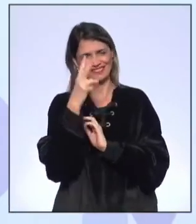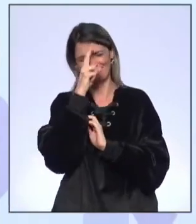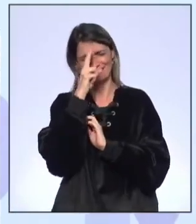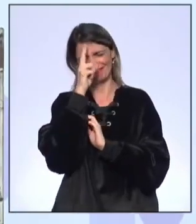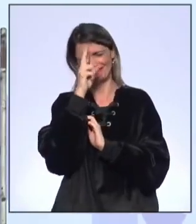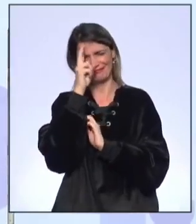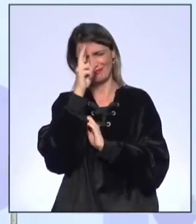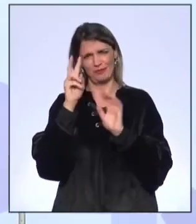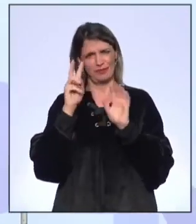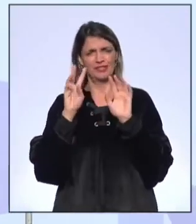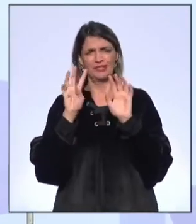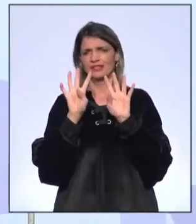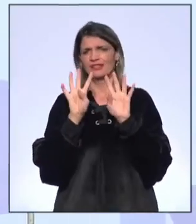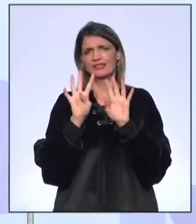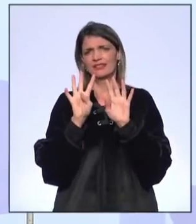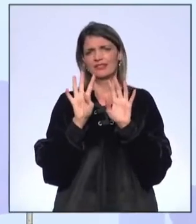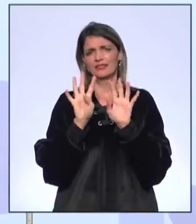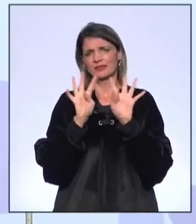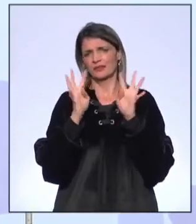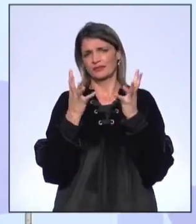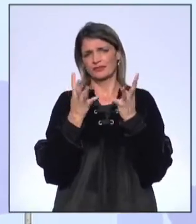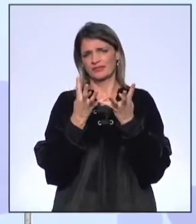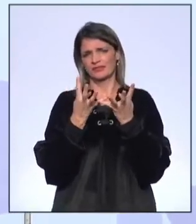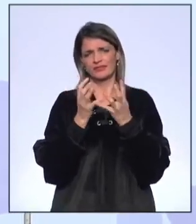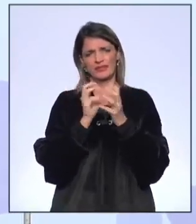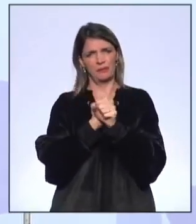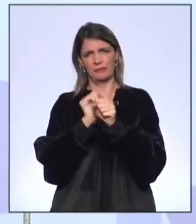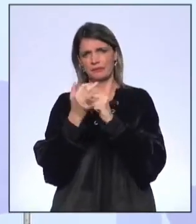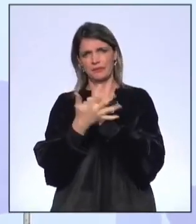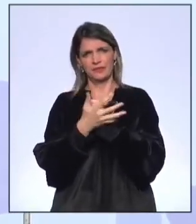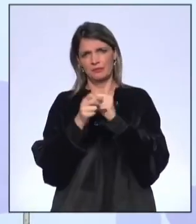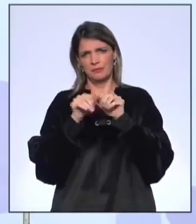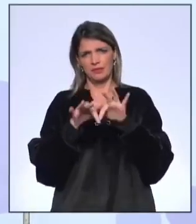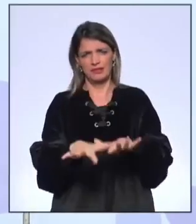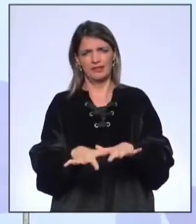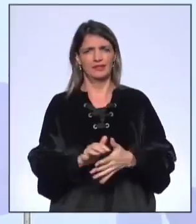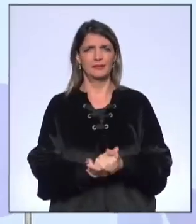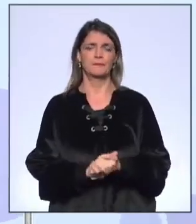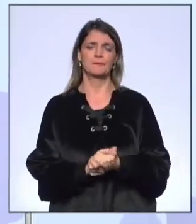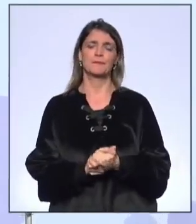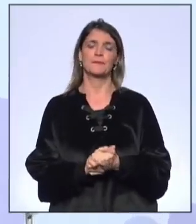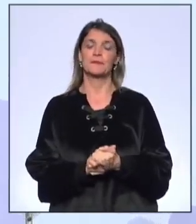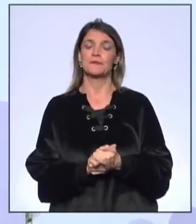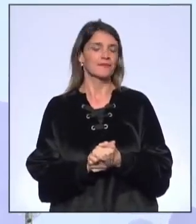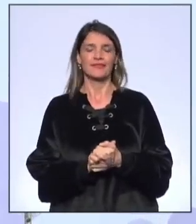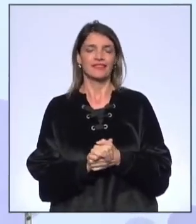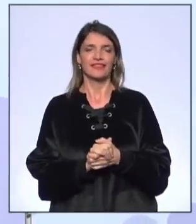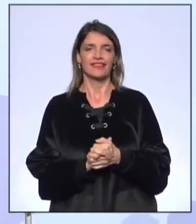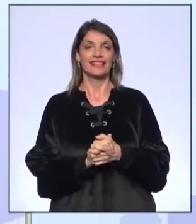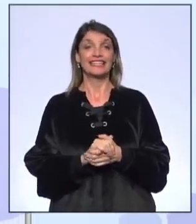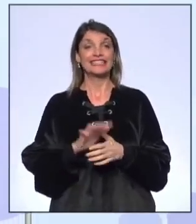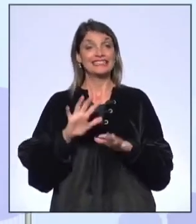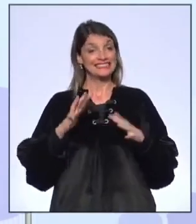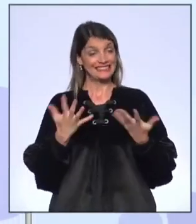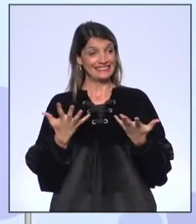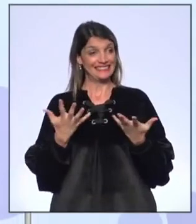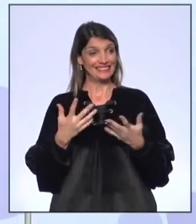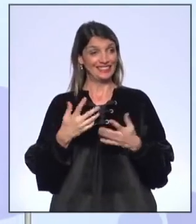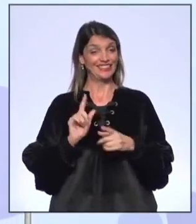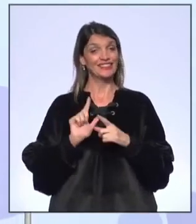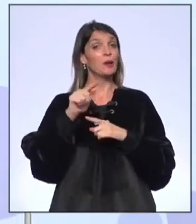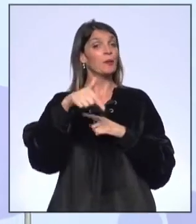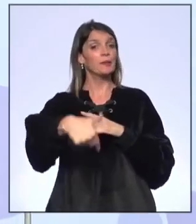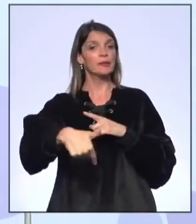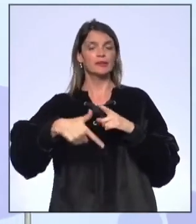se tinha pandemia ou não. Eu escapei na boa, né? Quando teve a peste bubônica. Então, o que acontece? Então, pós-pandemia, como vai ser?